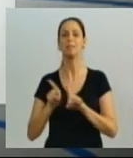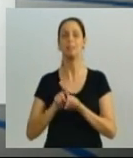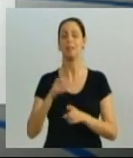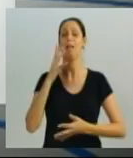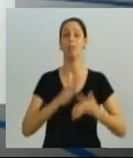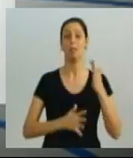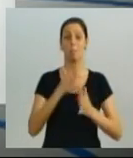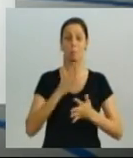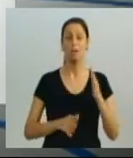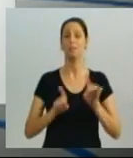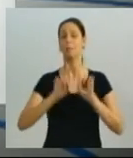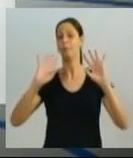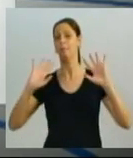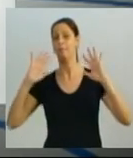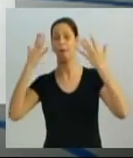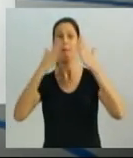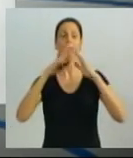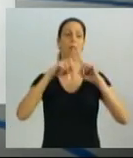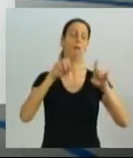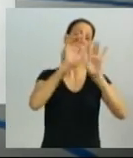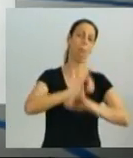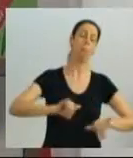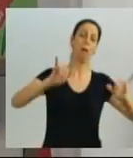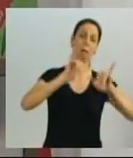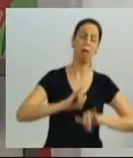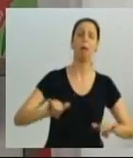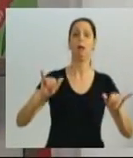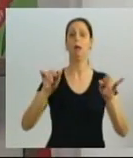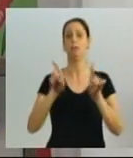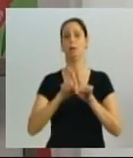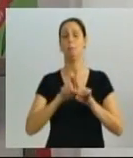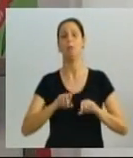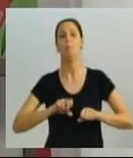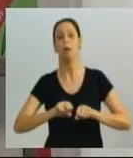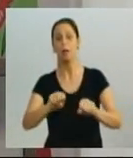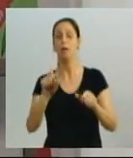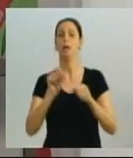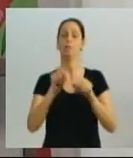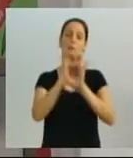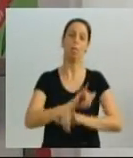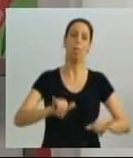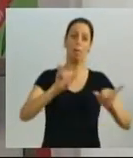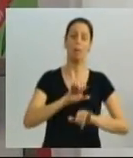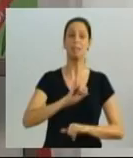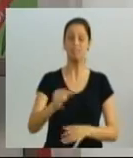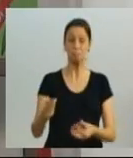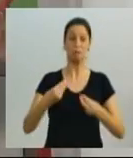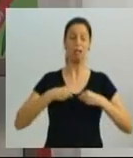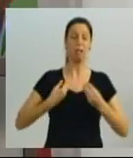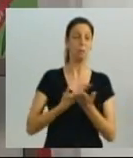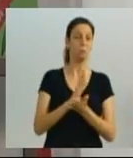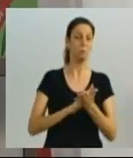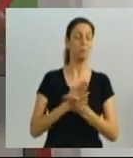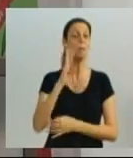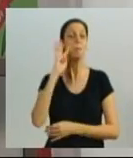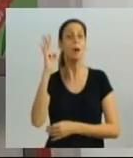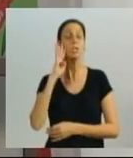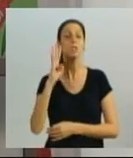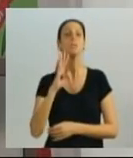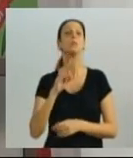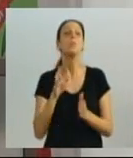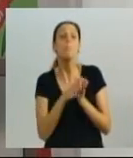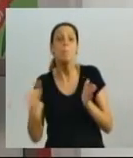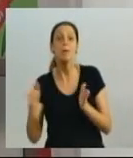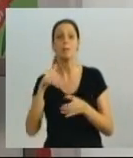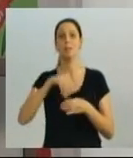inclusive com as festas de igreja fazendo propaganda, né, com os mercados fazendo propaganda. Se isso nos irrita, então imagina só no período